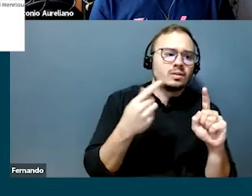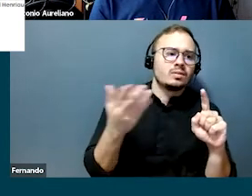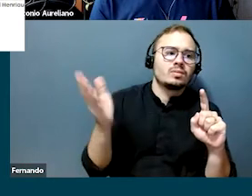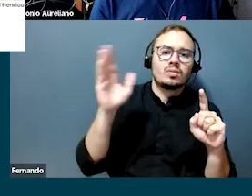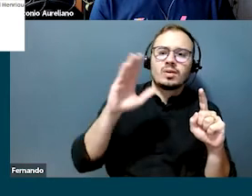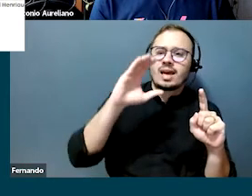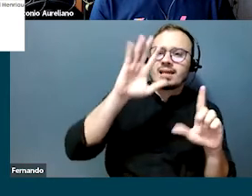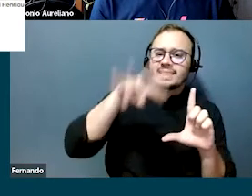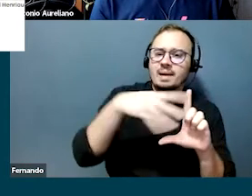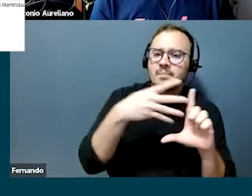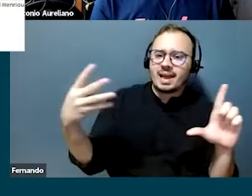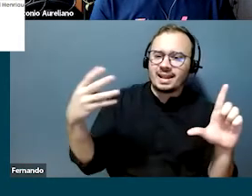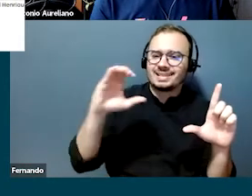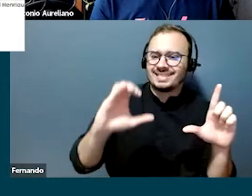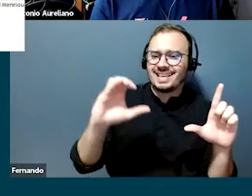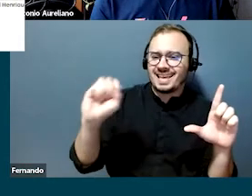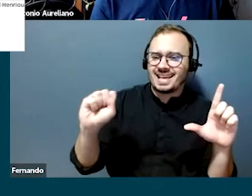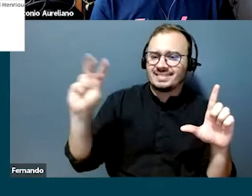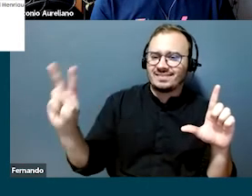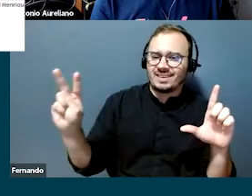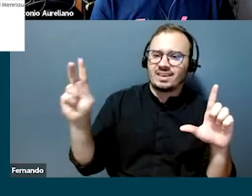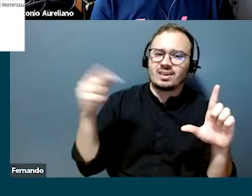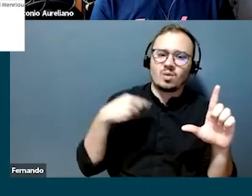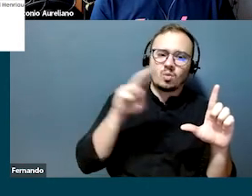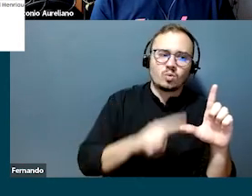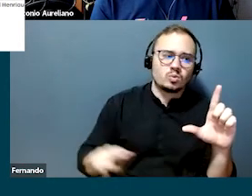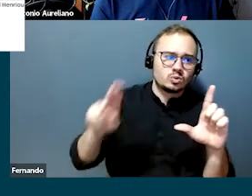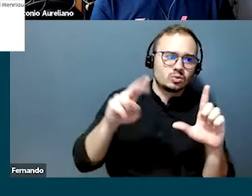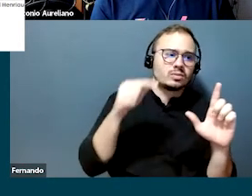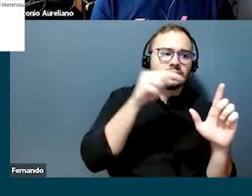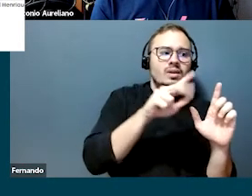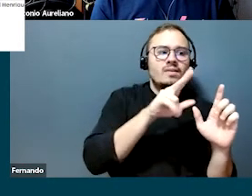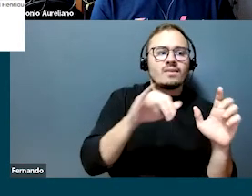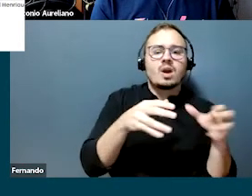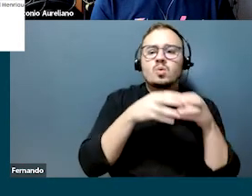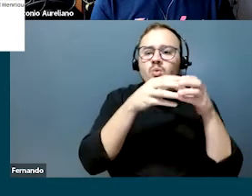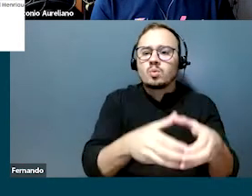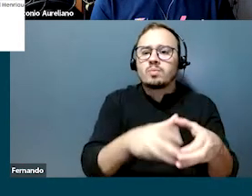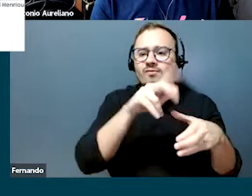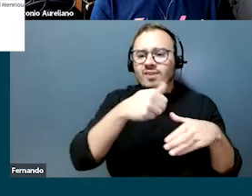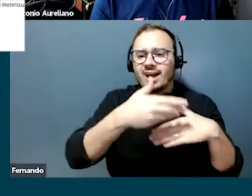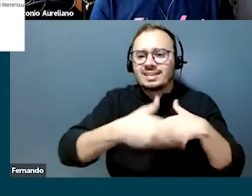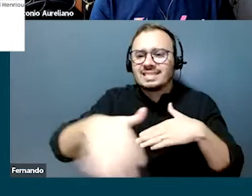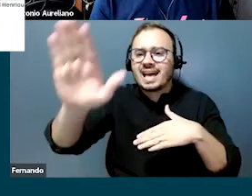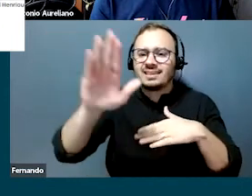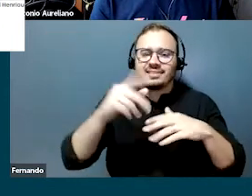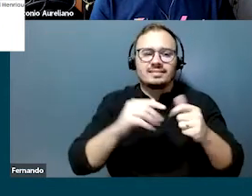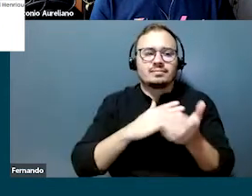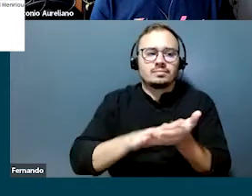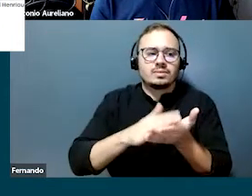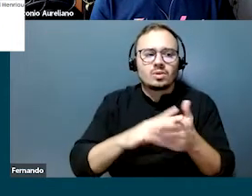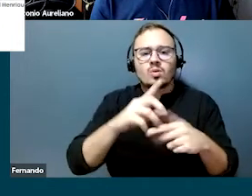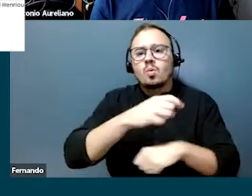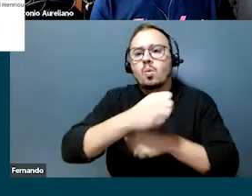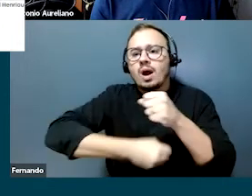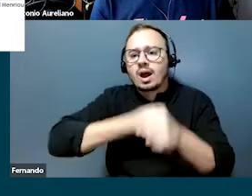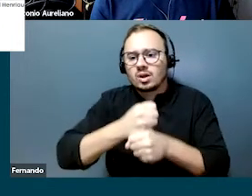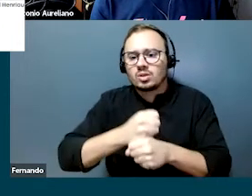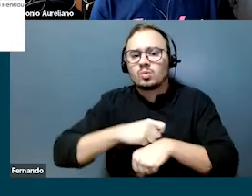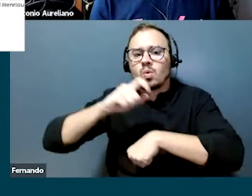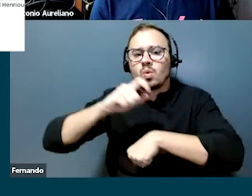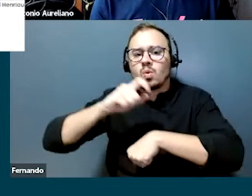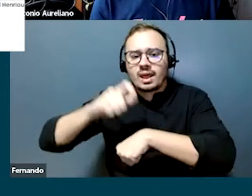um dos CSVs que eu utilizo, que tem aqui o dia que o bloco a troça vai sair, o ano, o horário